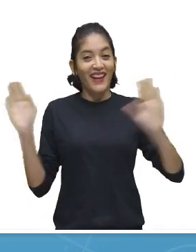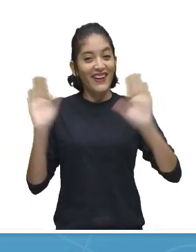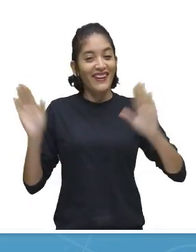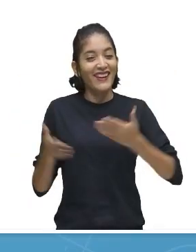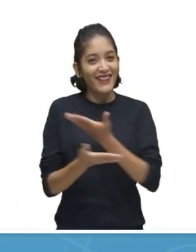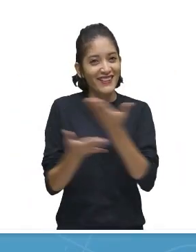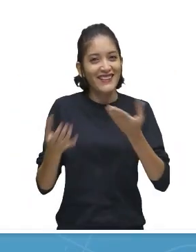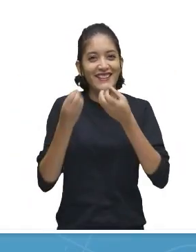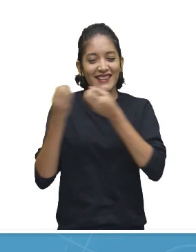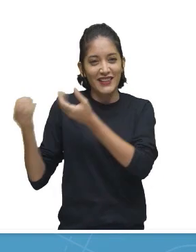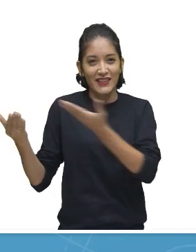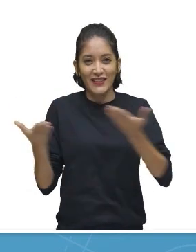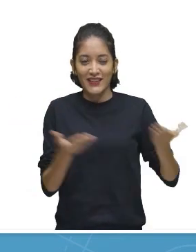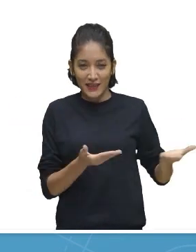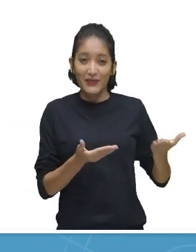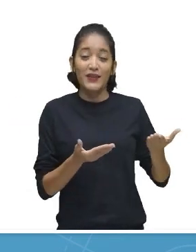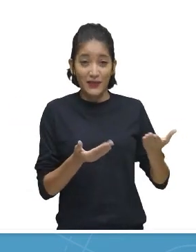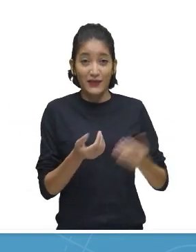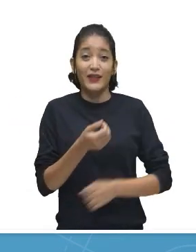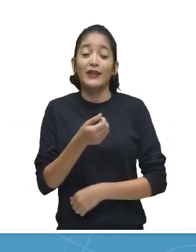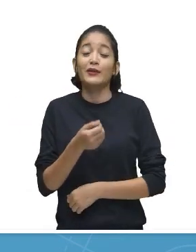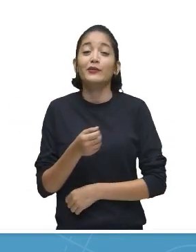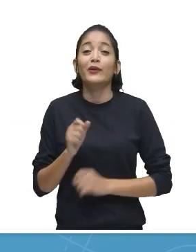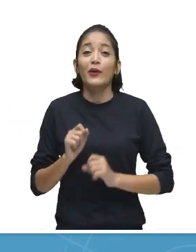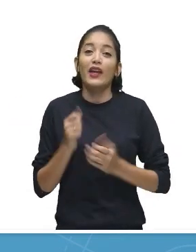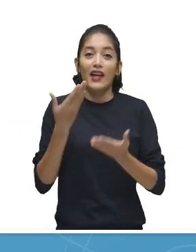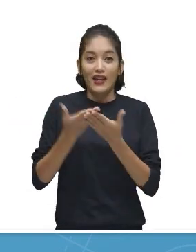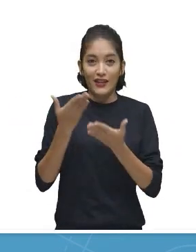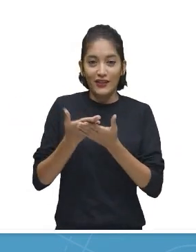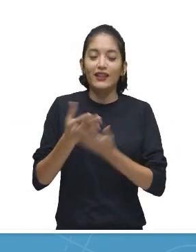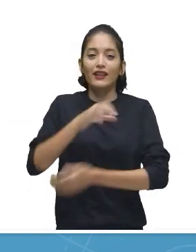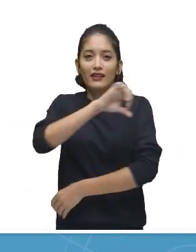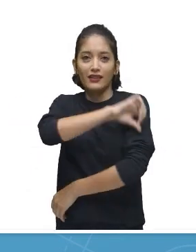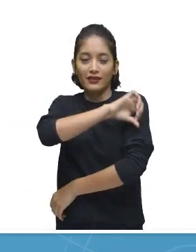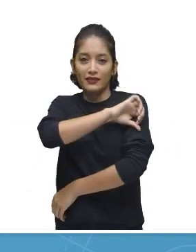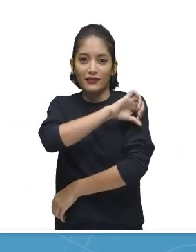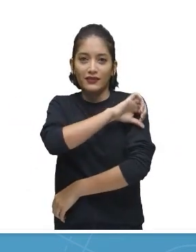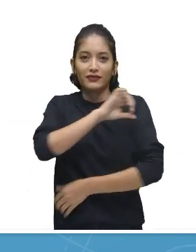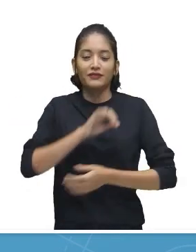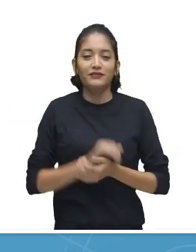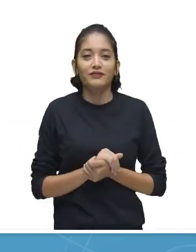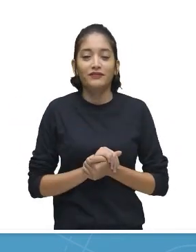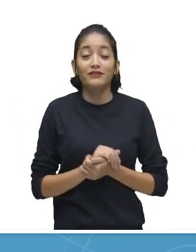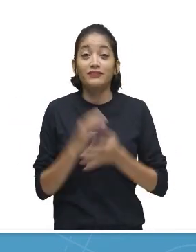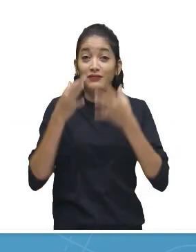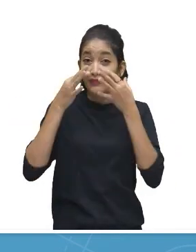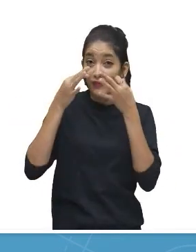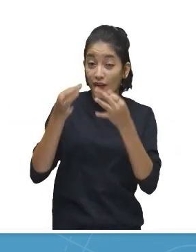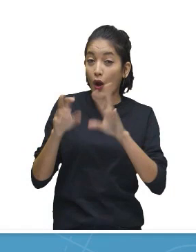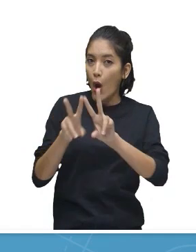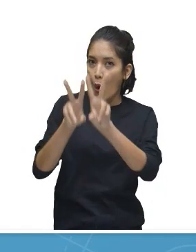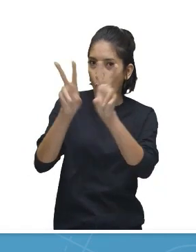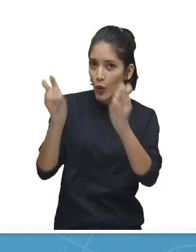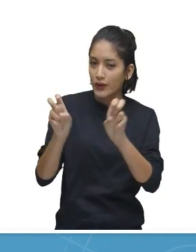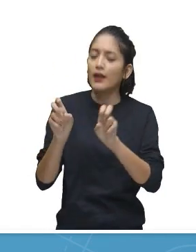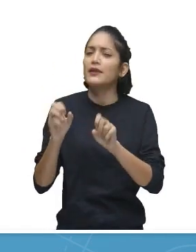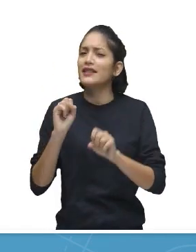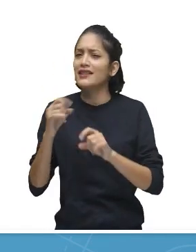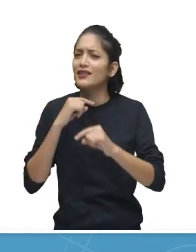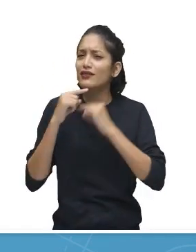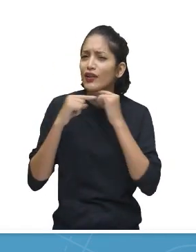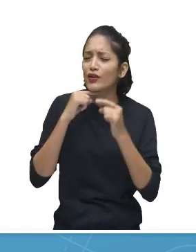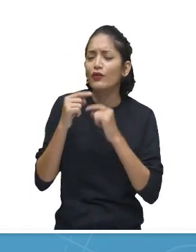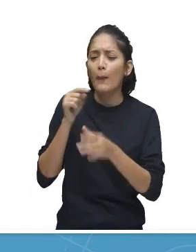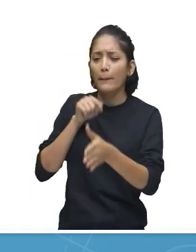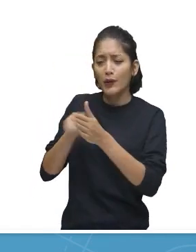Sejam bem-vindos a mais uma aula de arte do 9º ano. Então estejam atentos ao conteúdo, qualquer dúvida é só